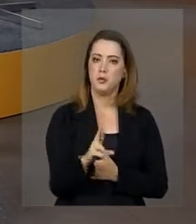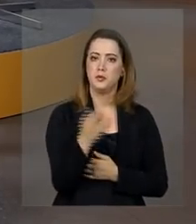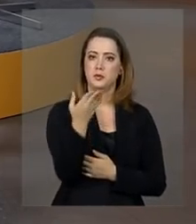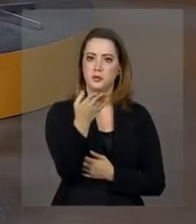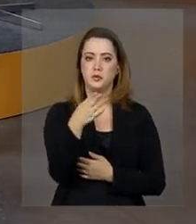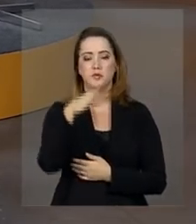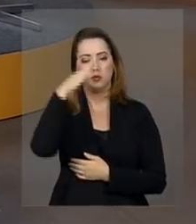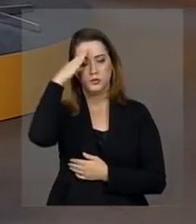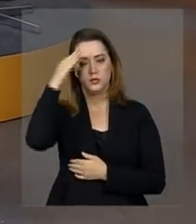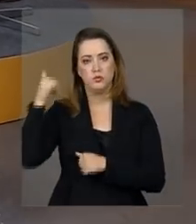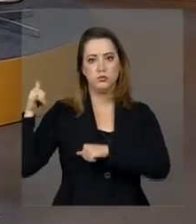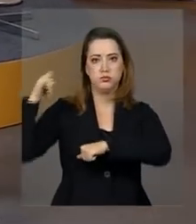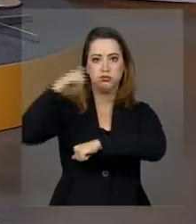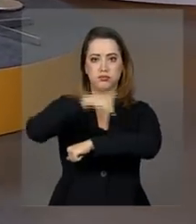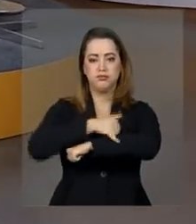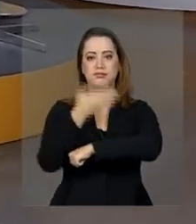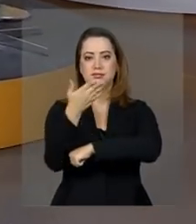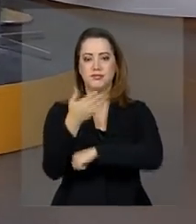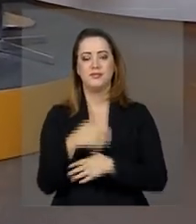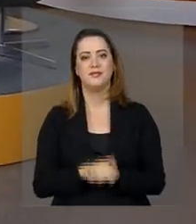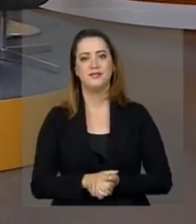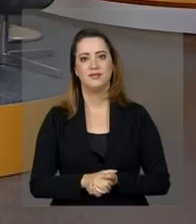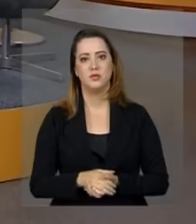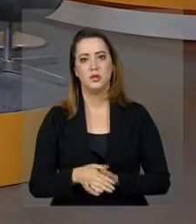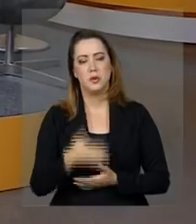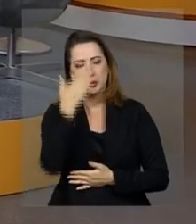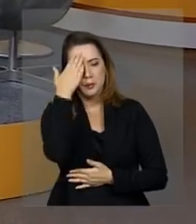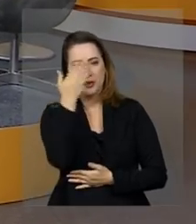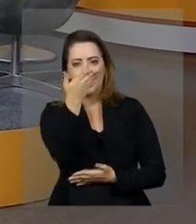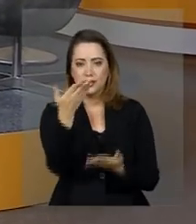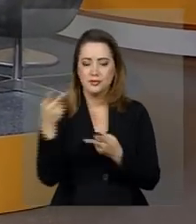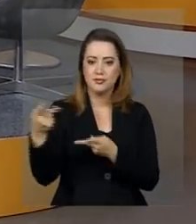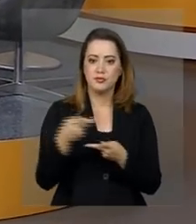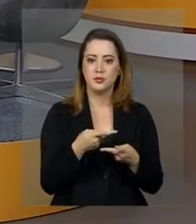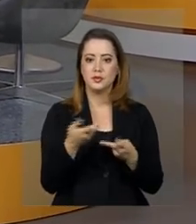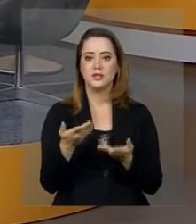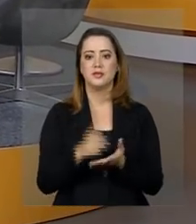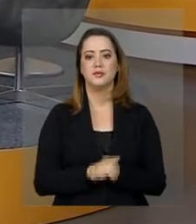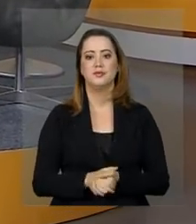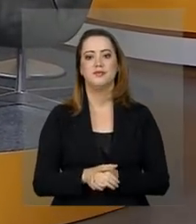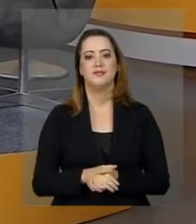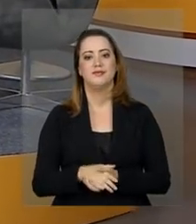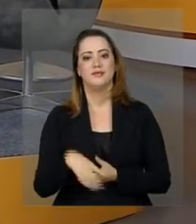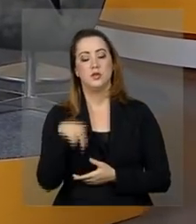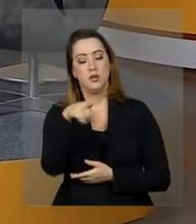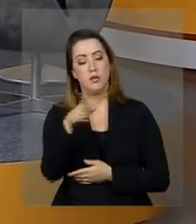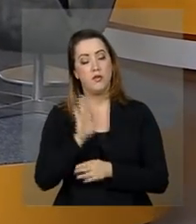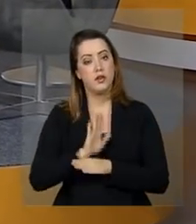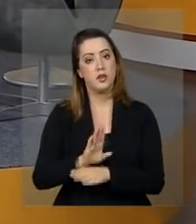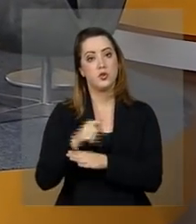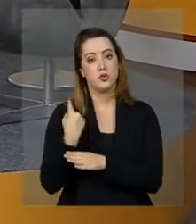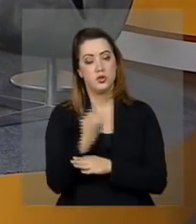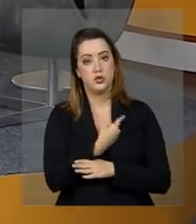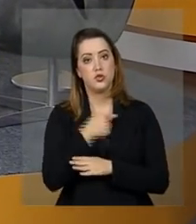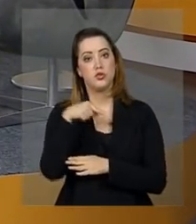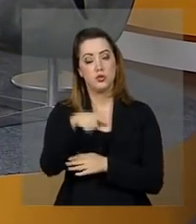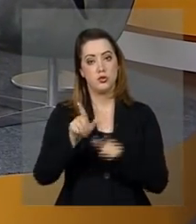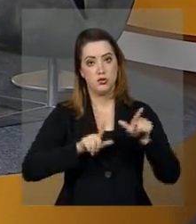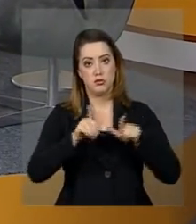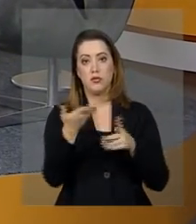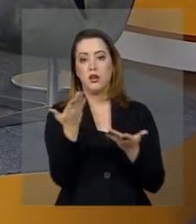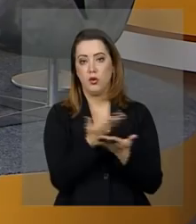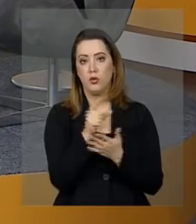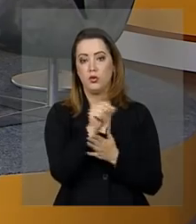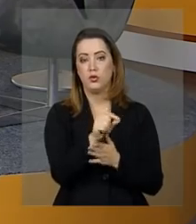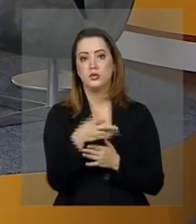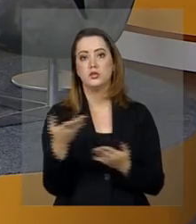dia. Como vai o senhor? Tudo bem? Por favor. Obrigada pela sua presença. Major, que vai ajudar bastante a gente nessa transmissão. E eu já começo com a pergunta.